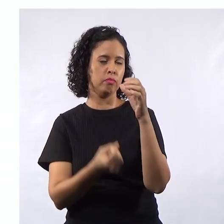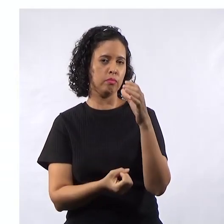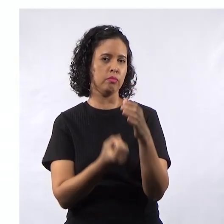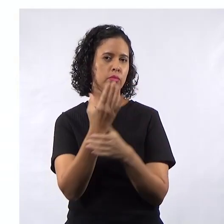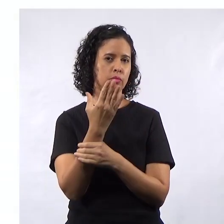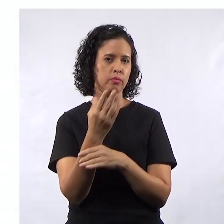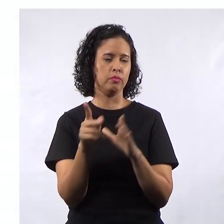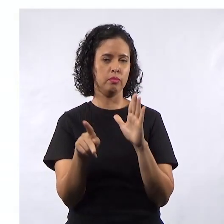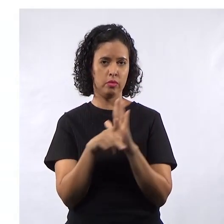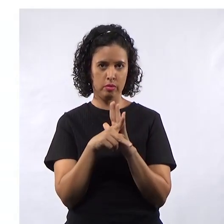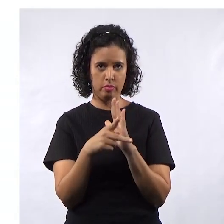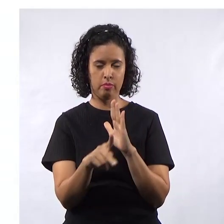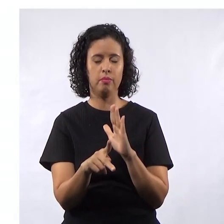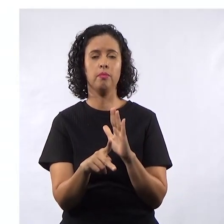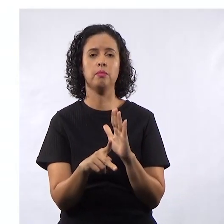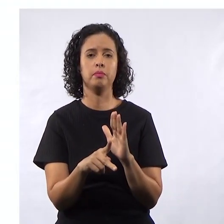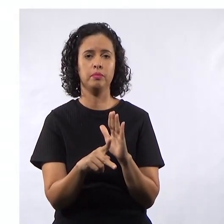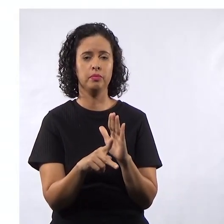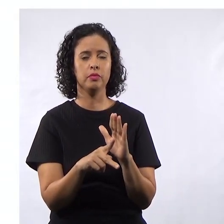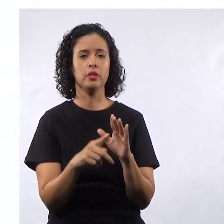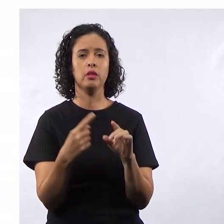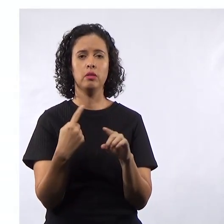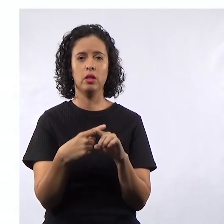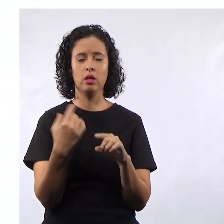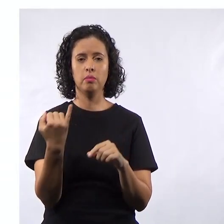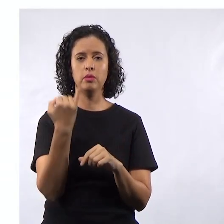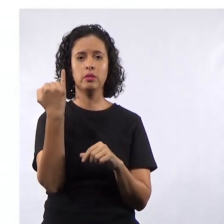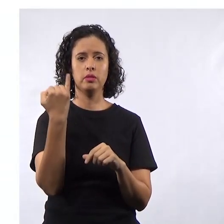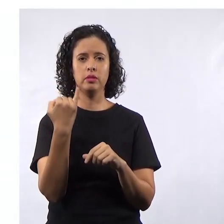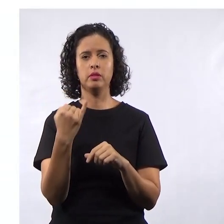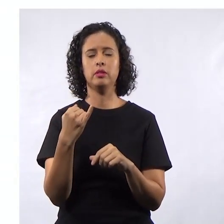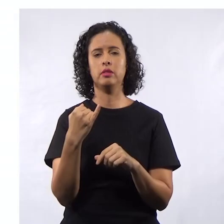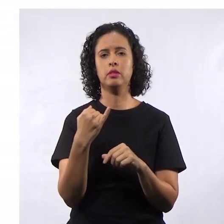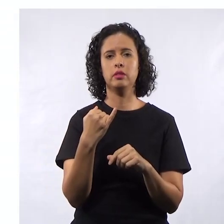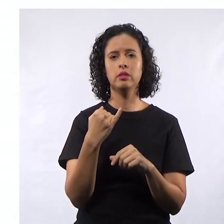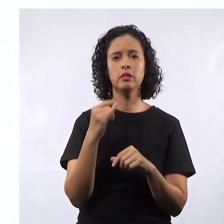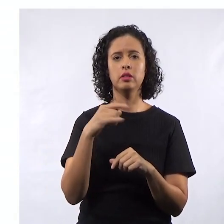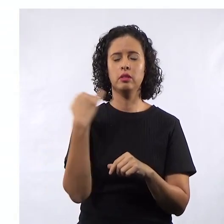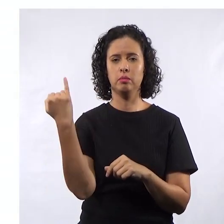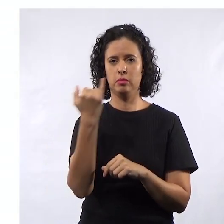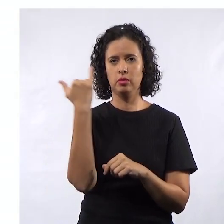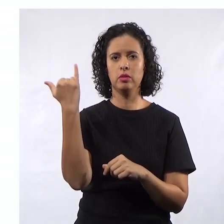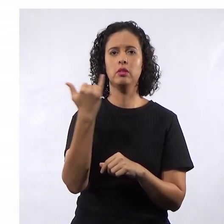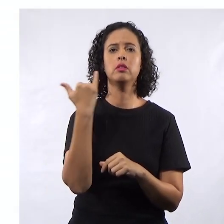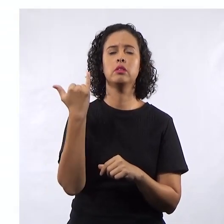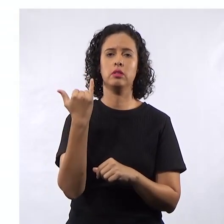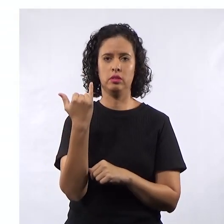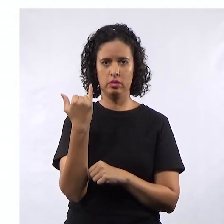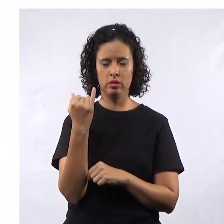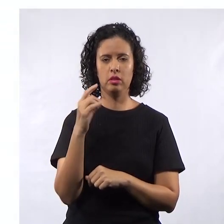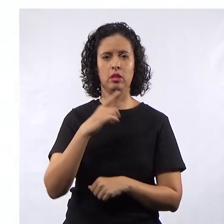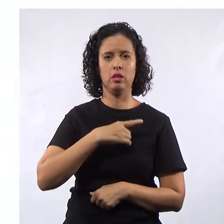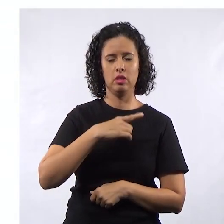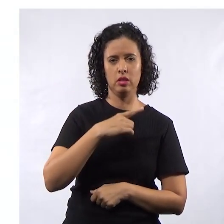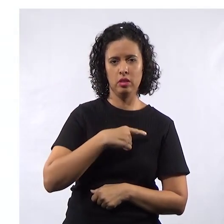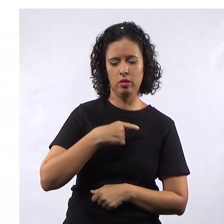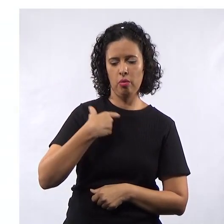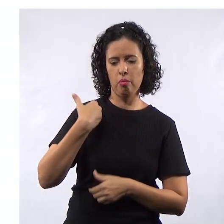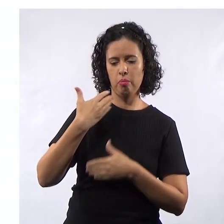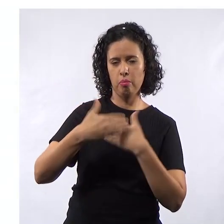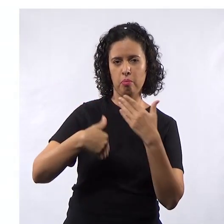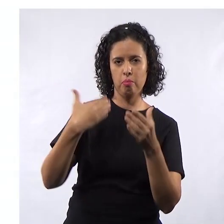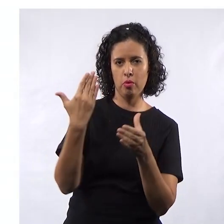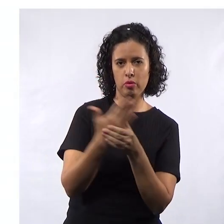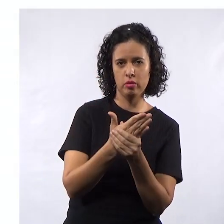dos princípios, né? Que é muito importante isso aqui, é fundamental, né? Temos o processo. O que